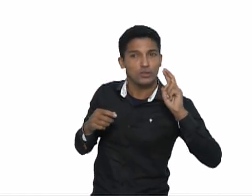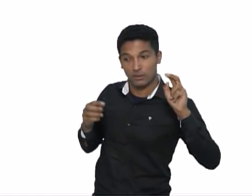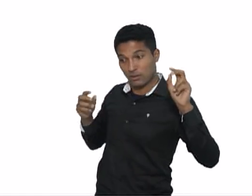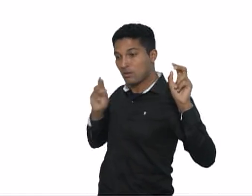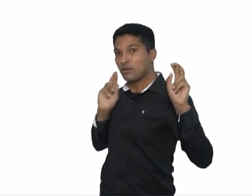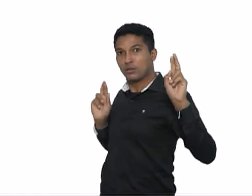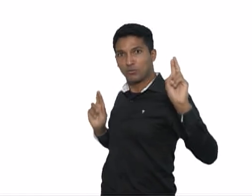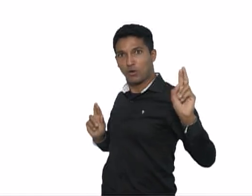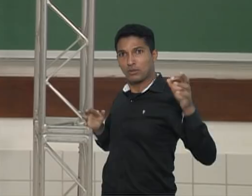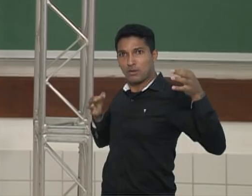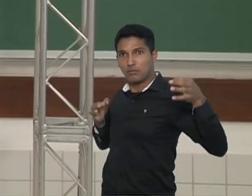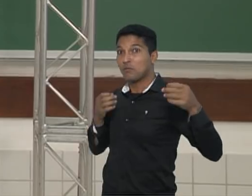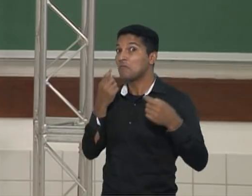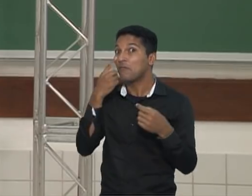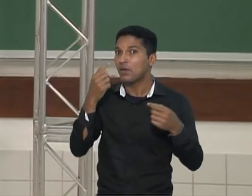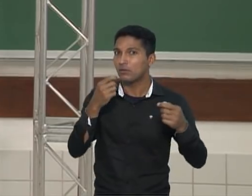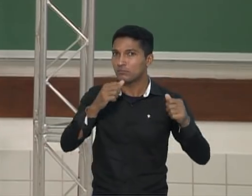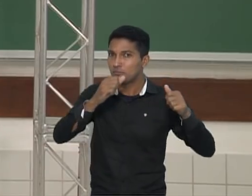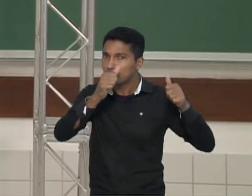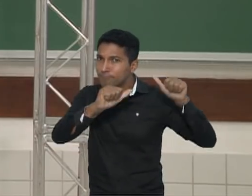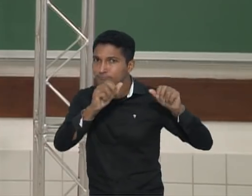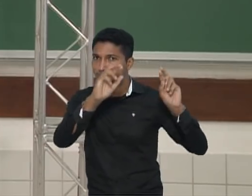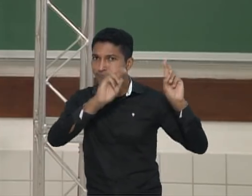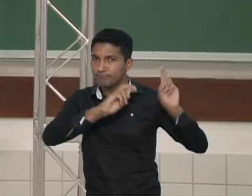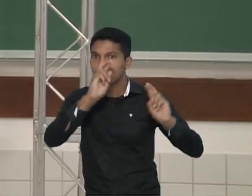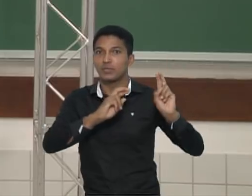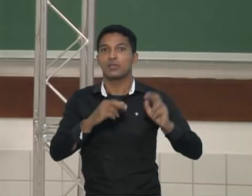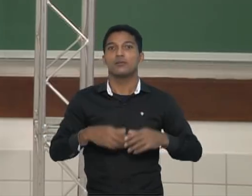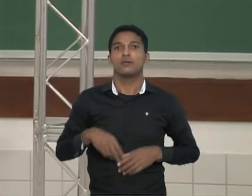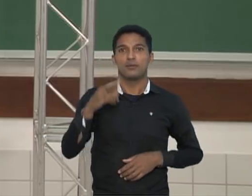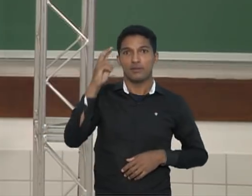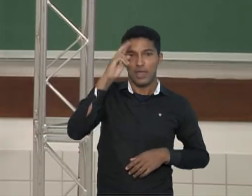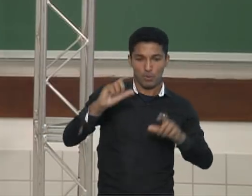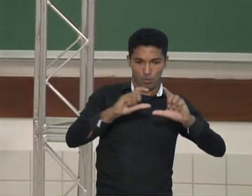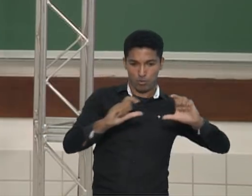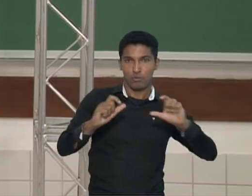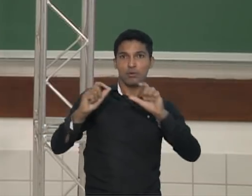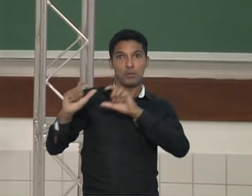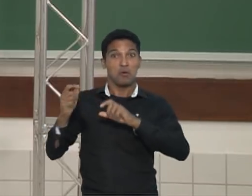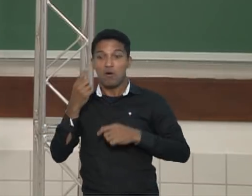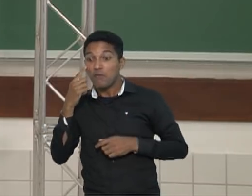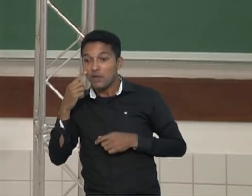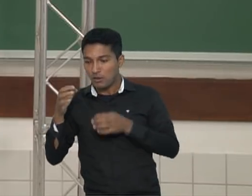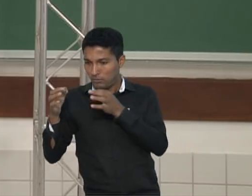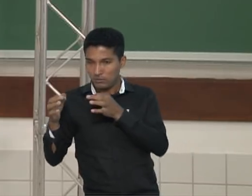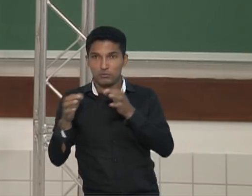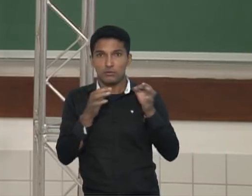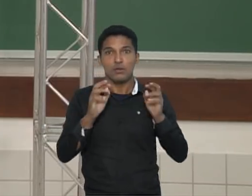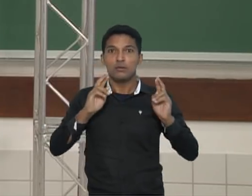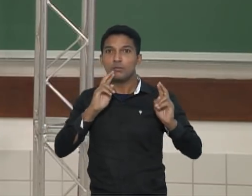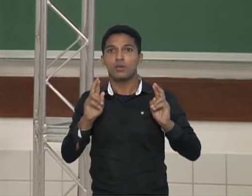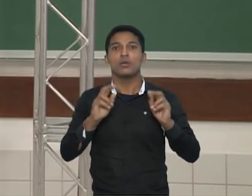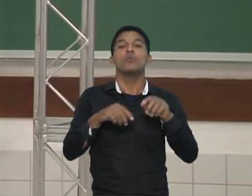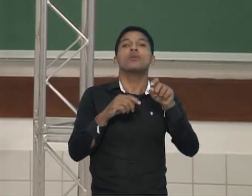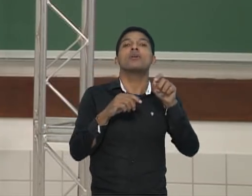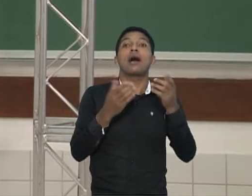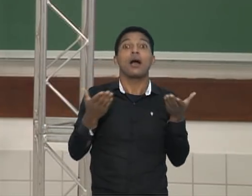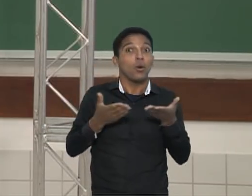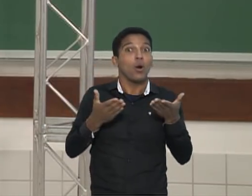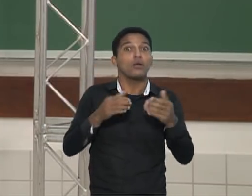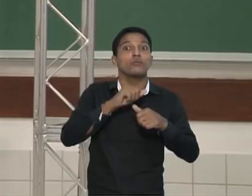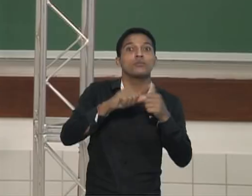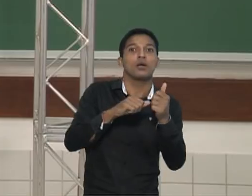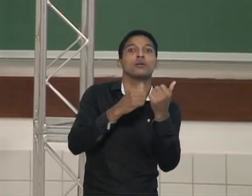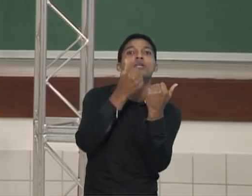vamos verificar se aquela simplificação está correta apenas substituindo um valor